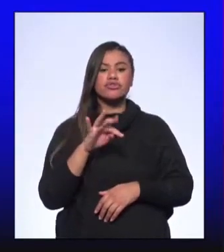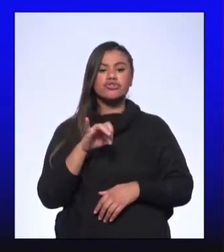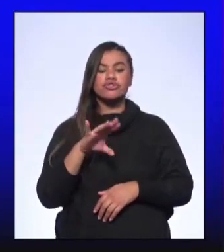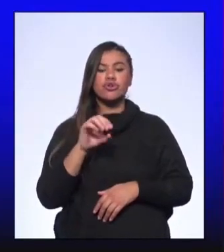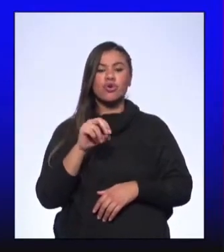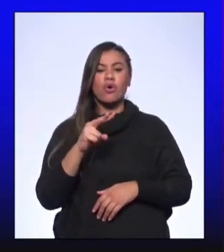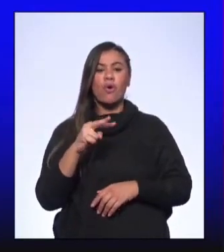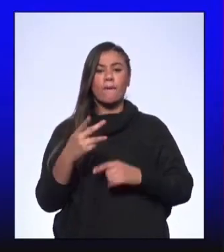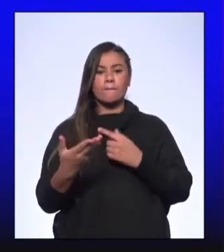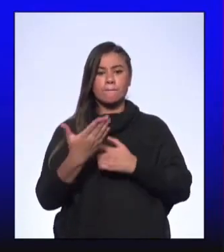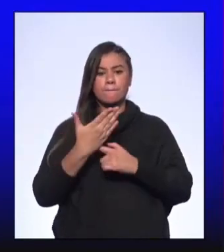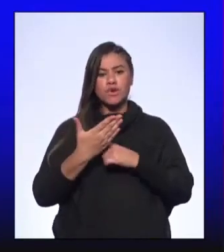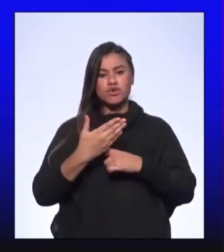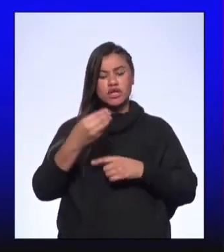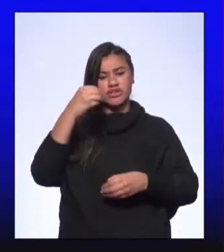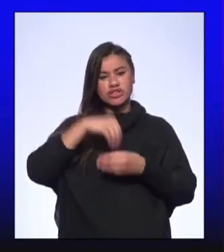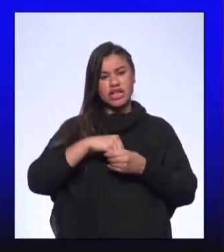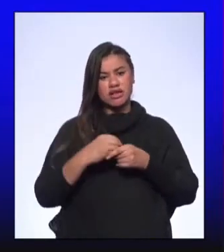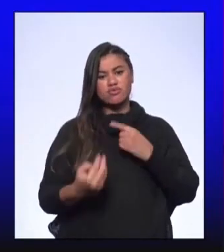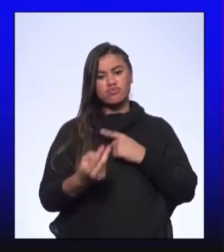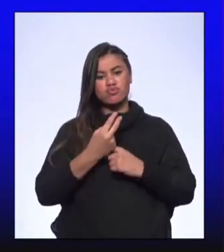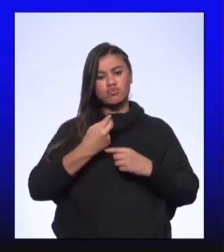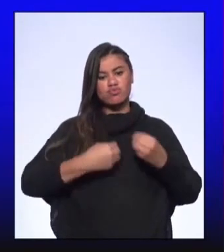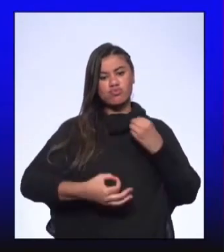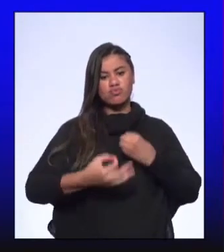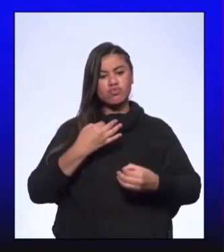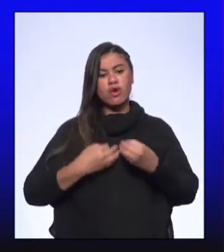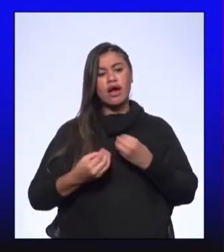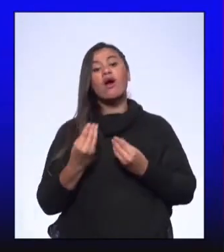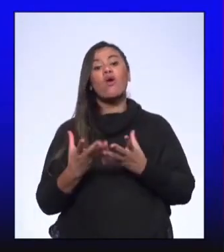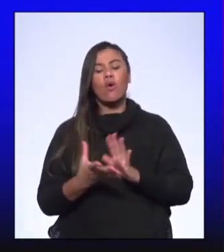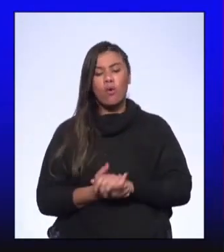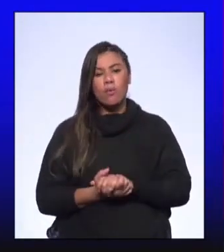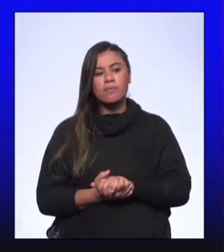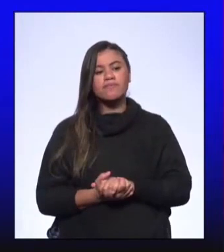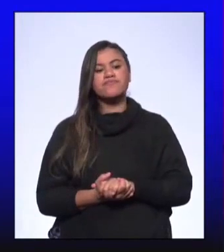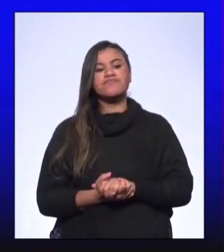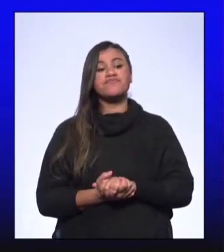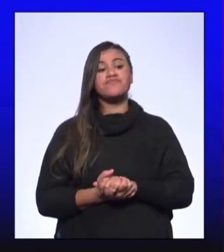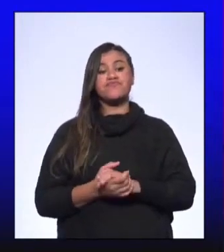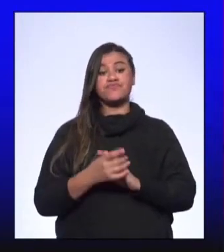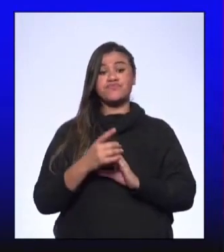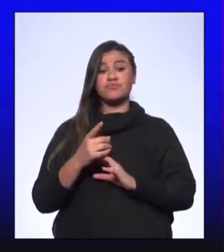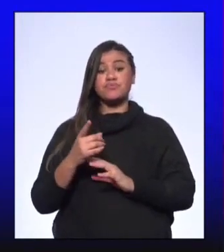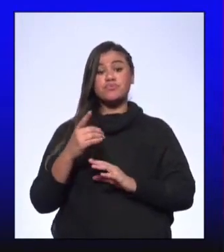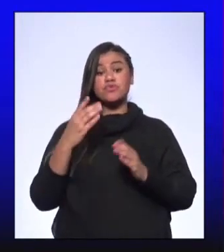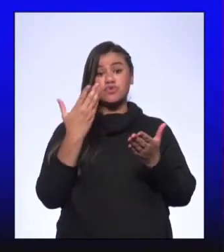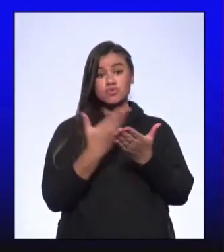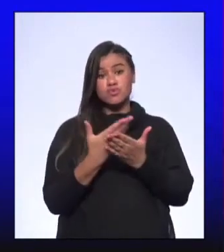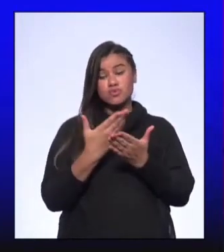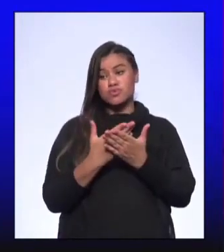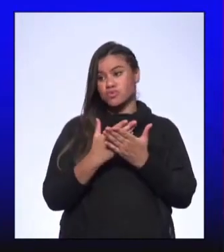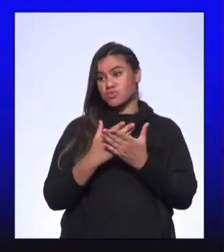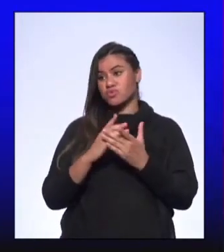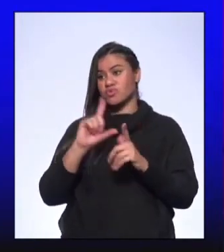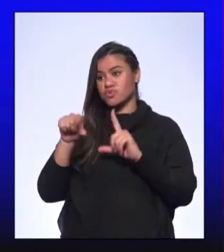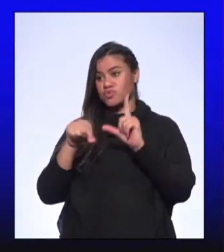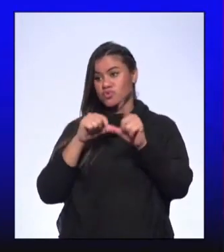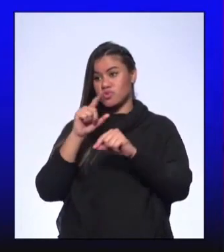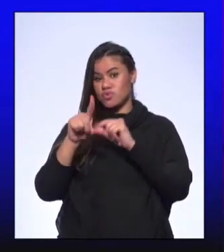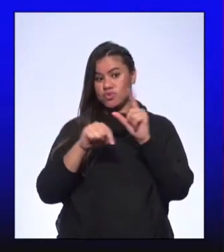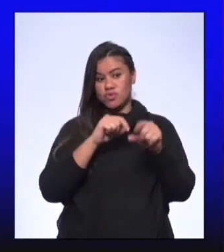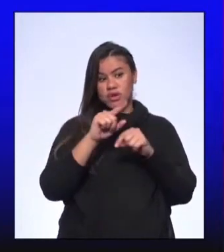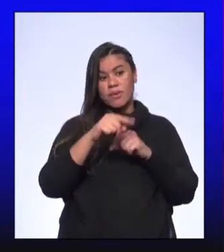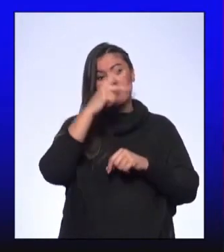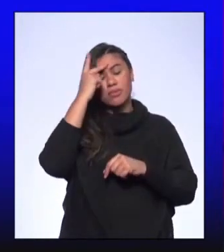população já foi infectada. Olhem que interessante esse estudo. Eles pegaram indivíduos que tinham tido Covid-19, que são os chamados